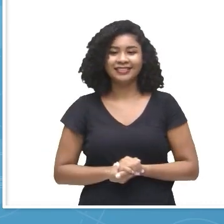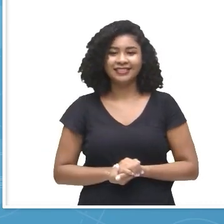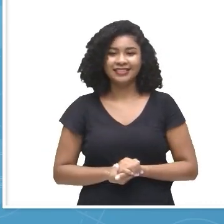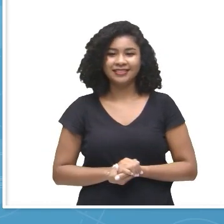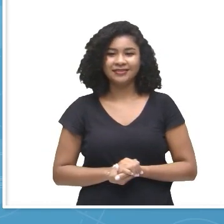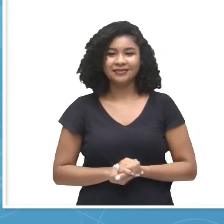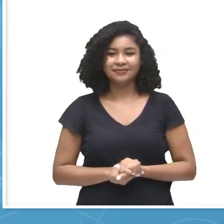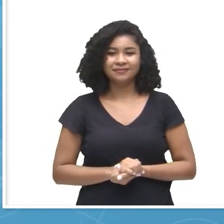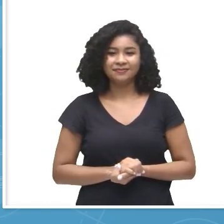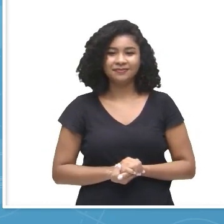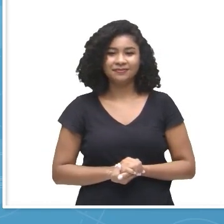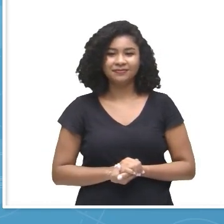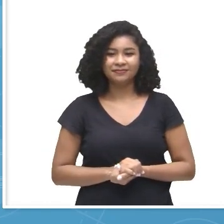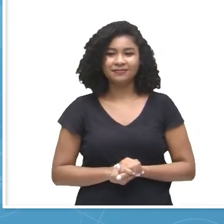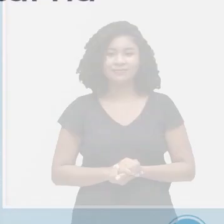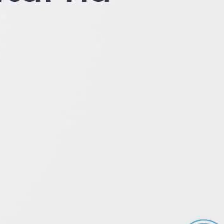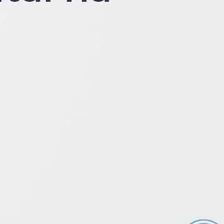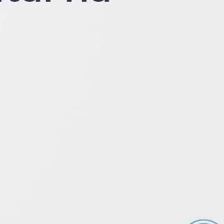conversar.